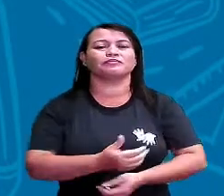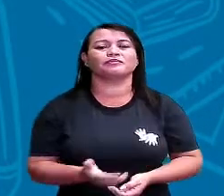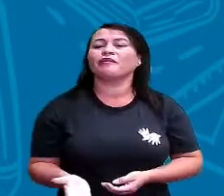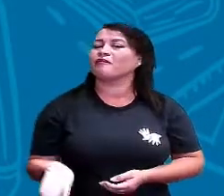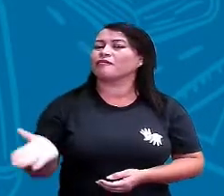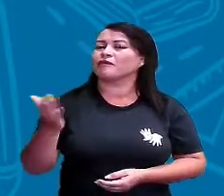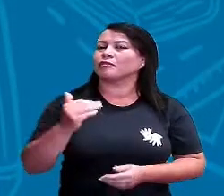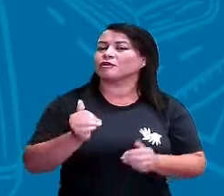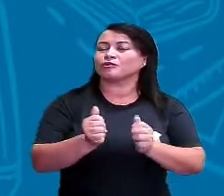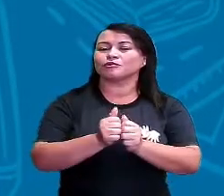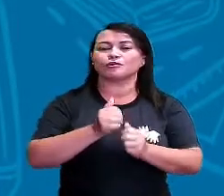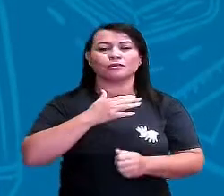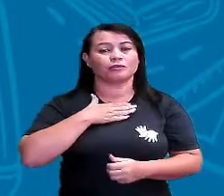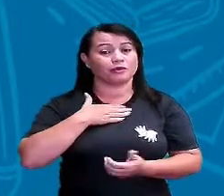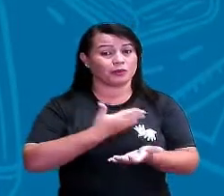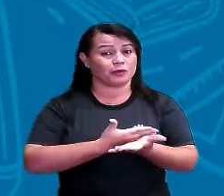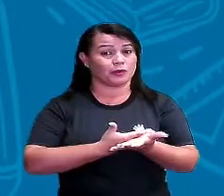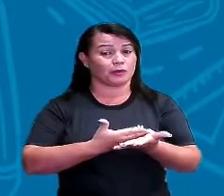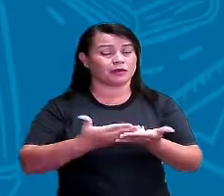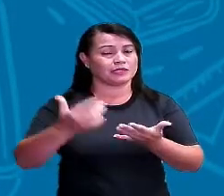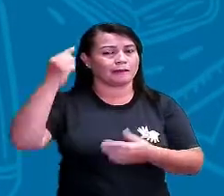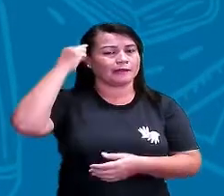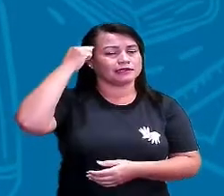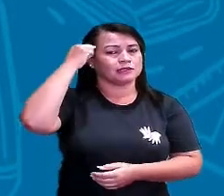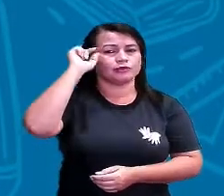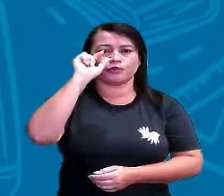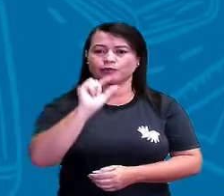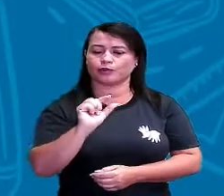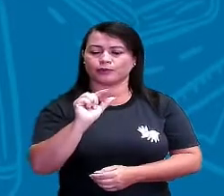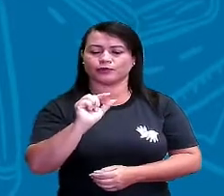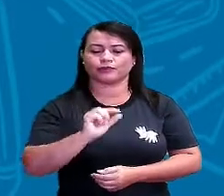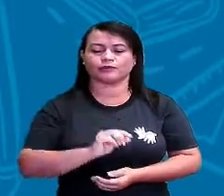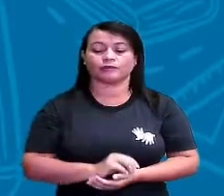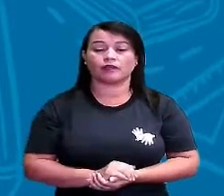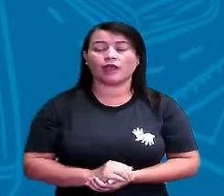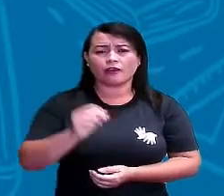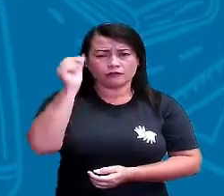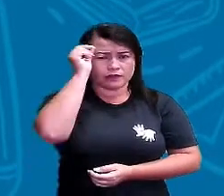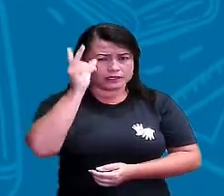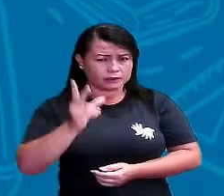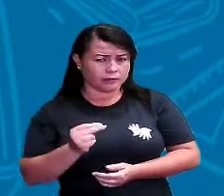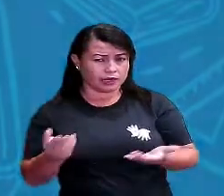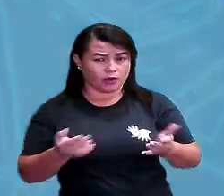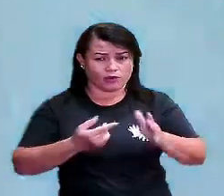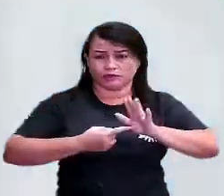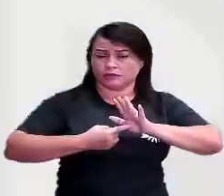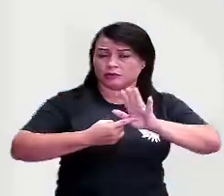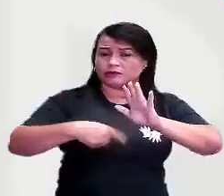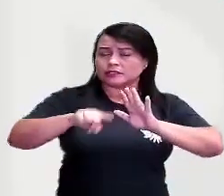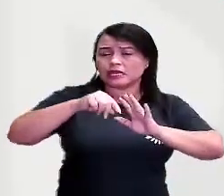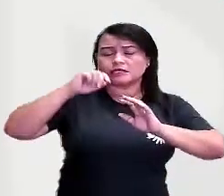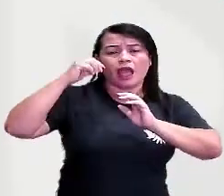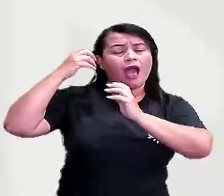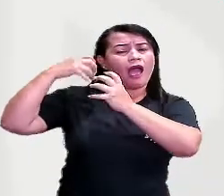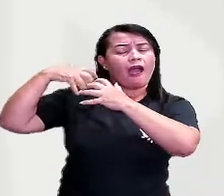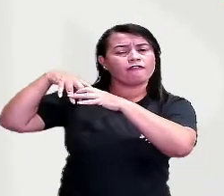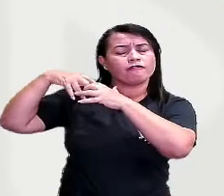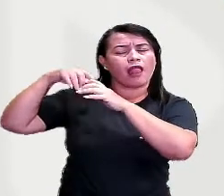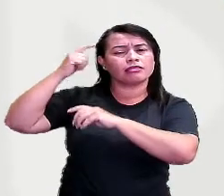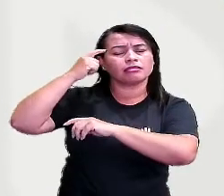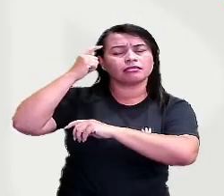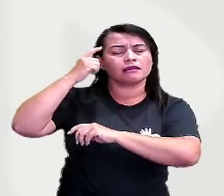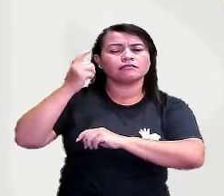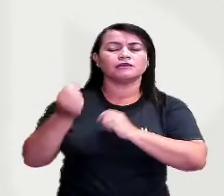vamos lá, vamos começar pensando um pouco. Se liga aqui no que eu trago para que a gente possa refletir.